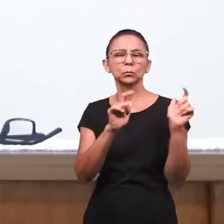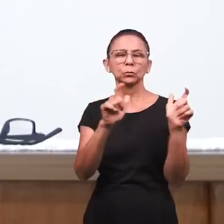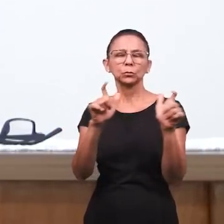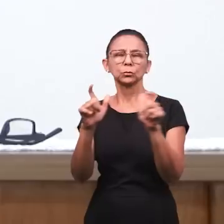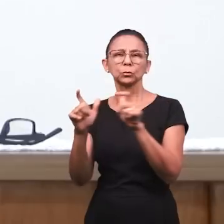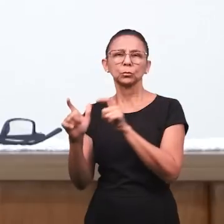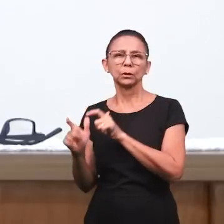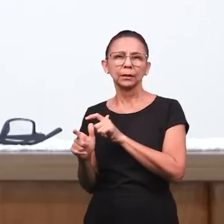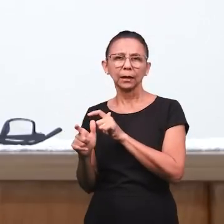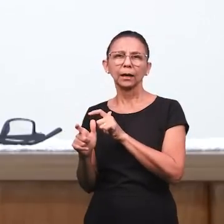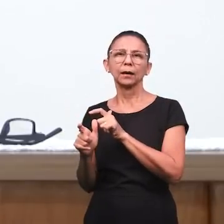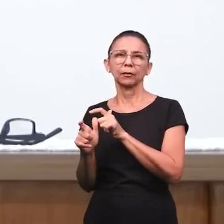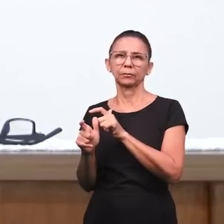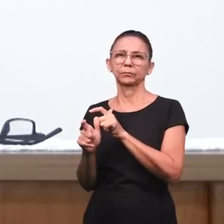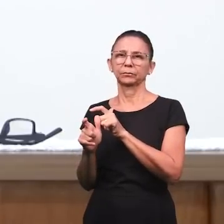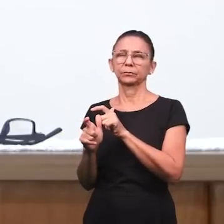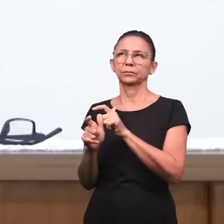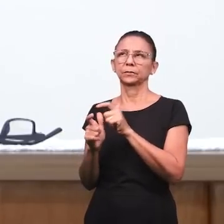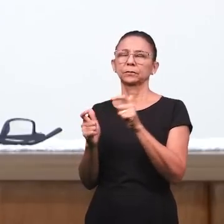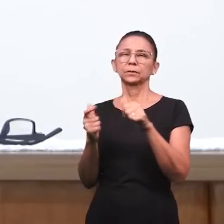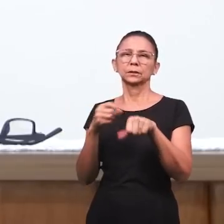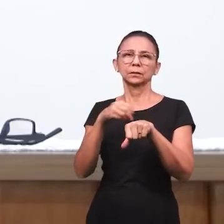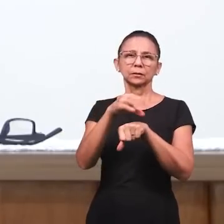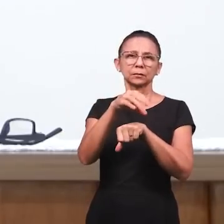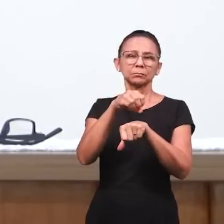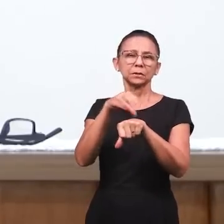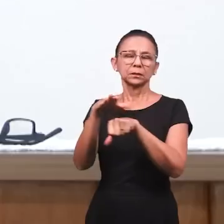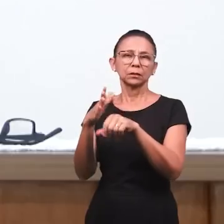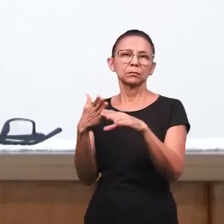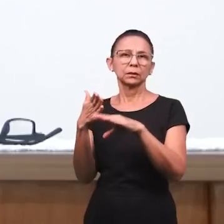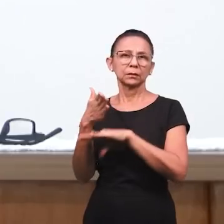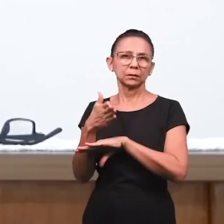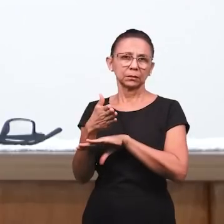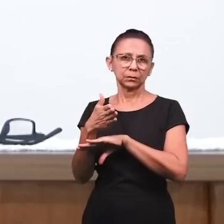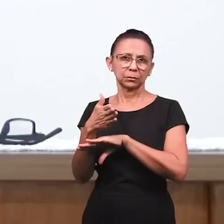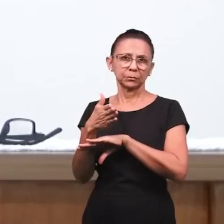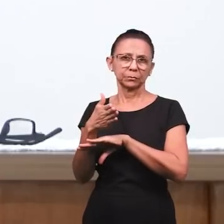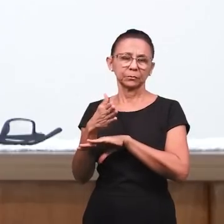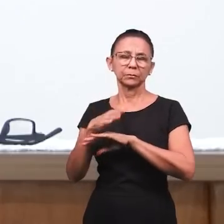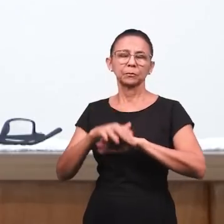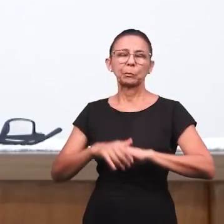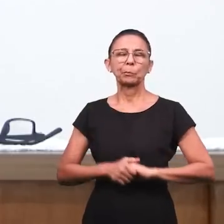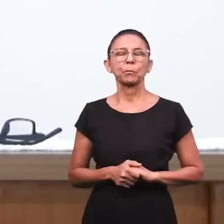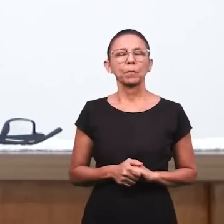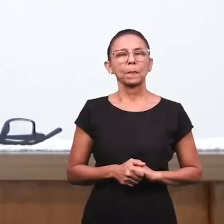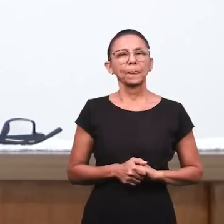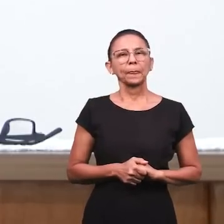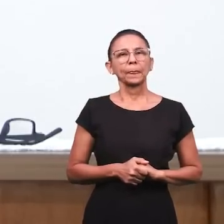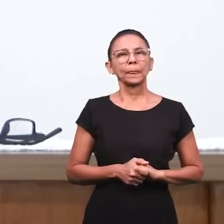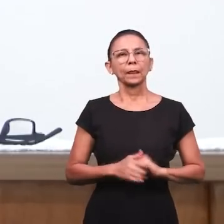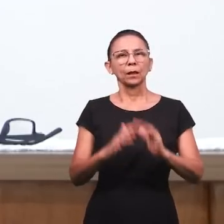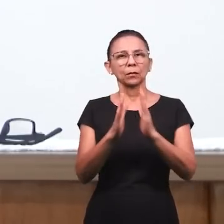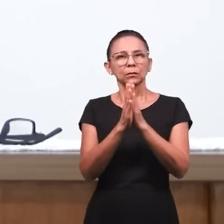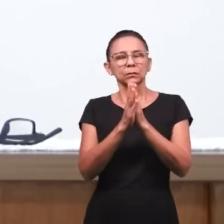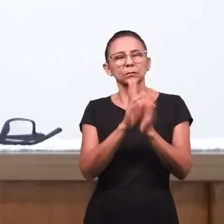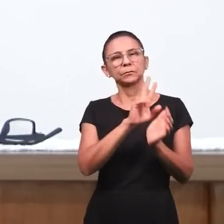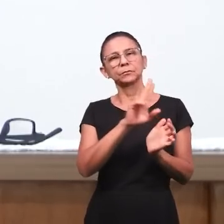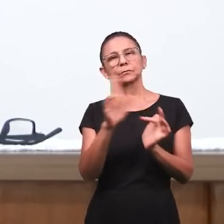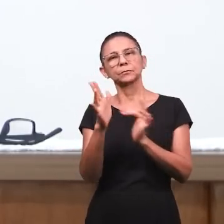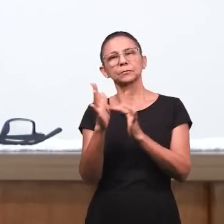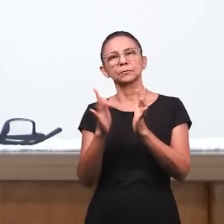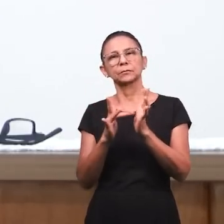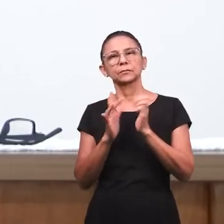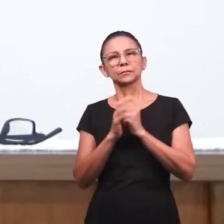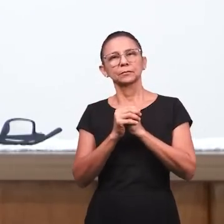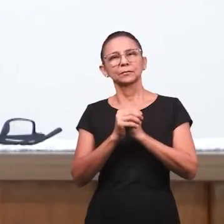está sendo visto nesta hora. Visita os corações. Nós oramos em nome de